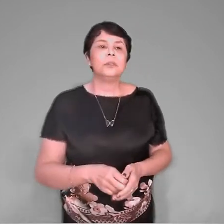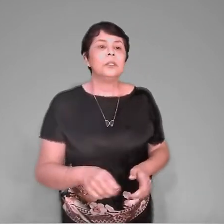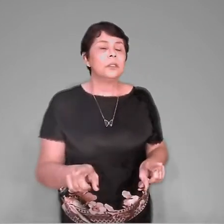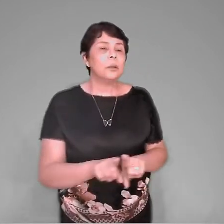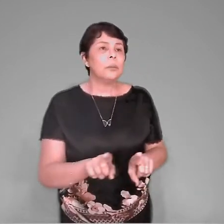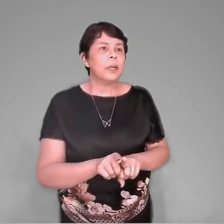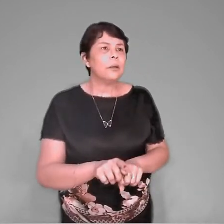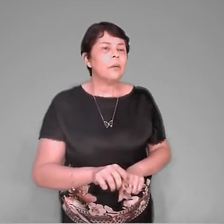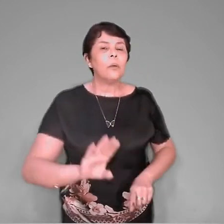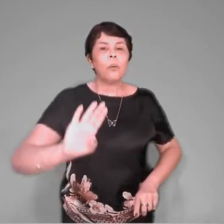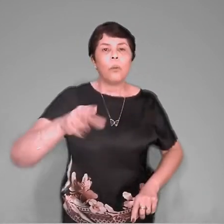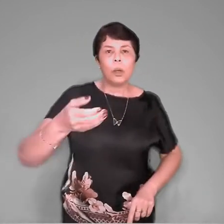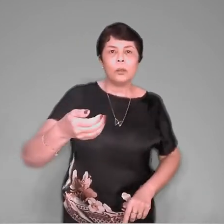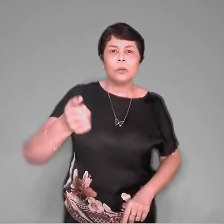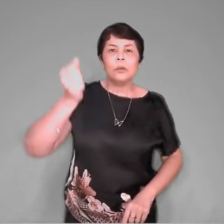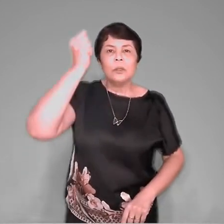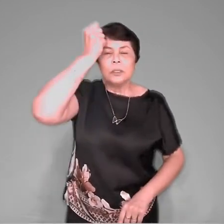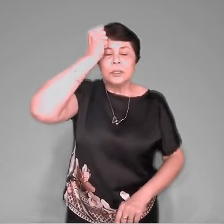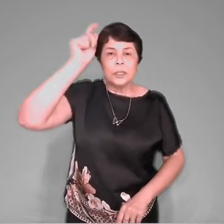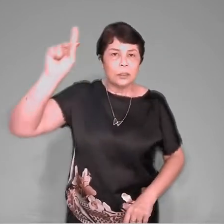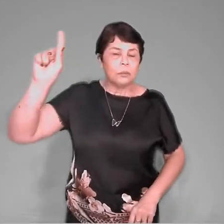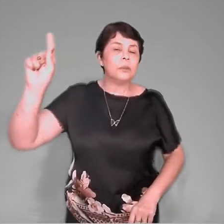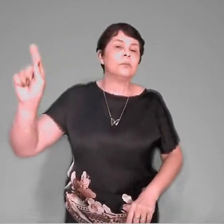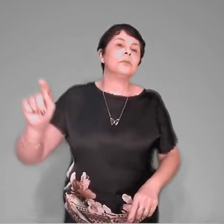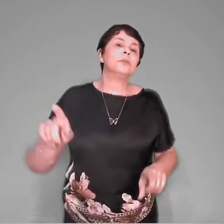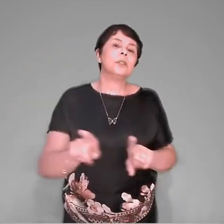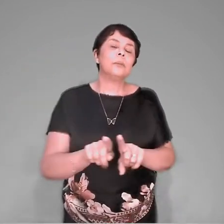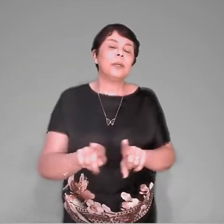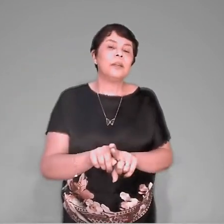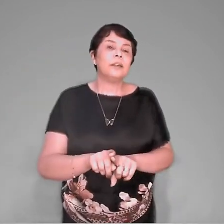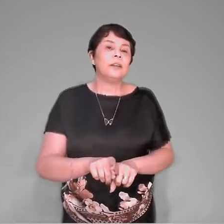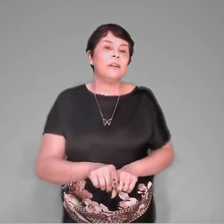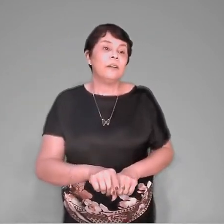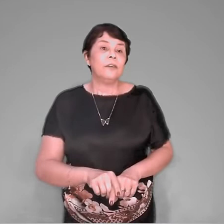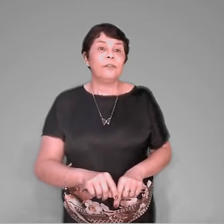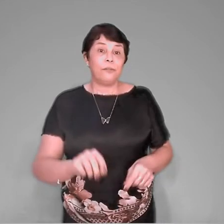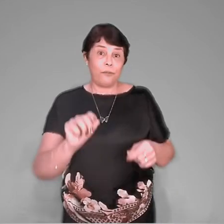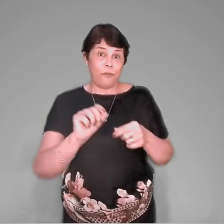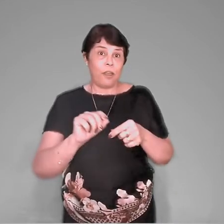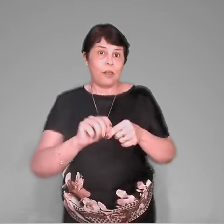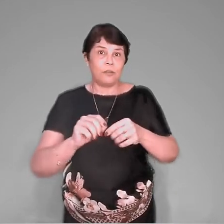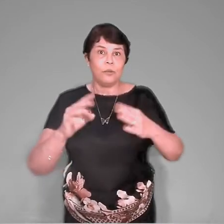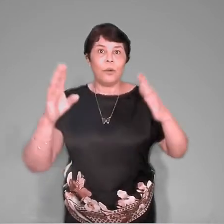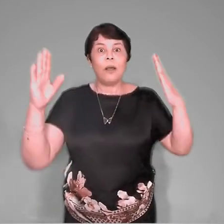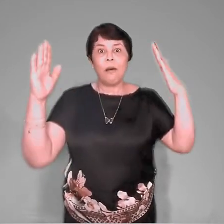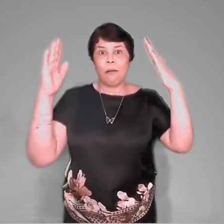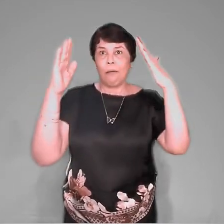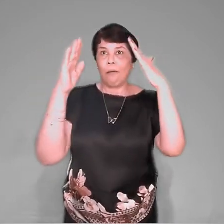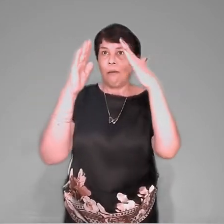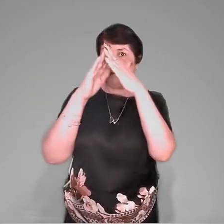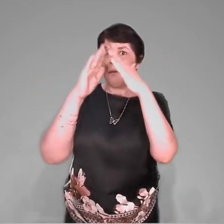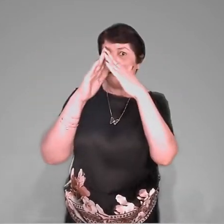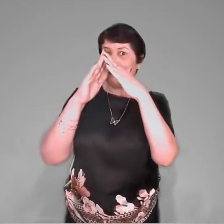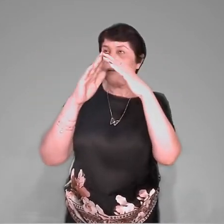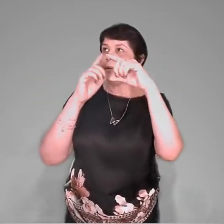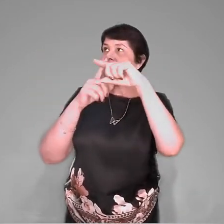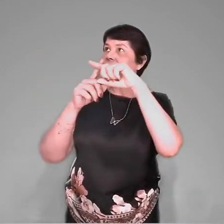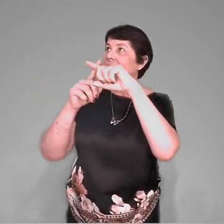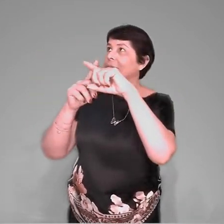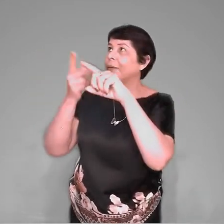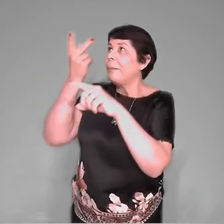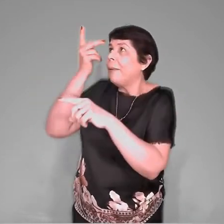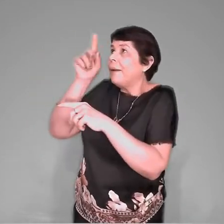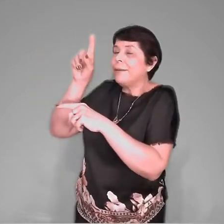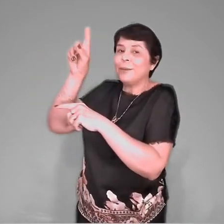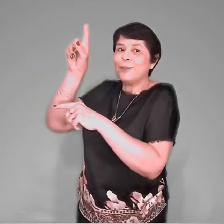livro das Crônicas, capítulo 14, olha que dedicação maravilhosa que ele fez do templo ao Senhor. Da mesma